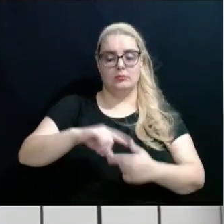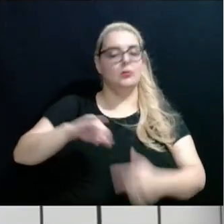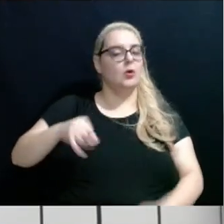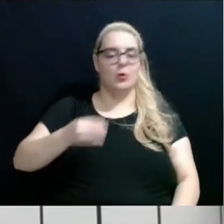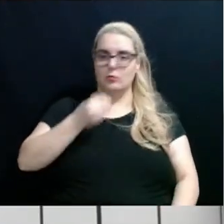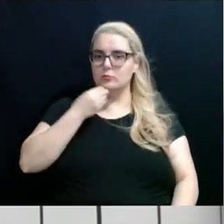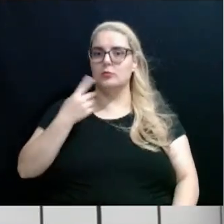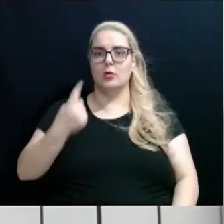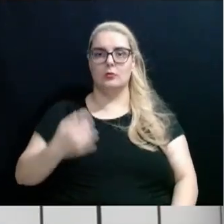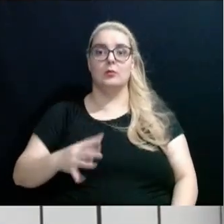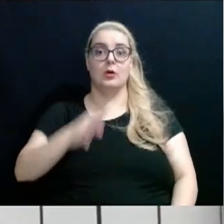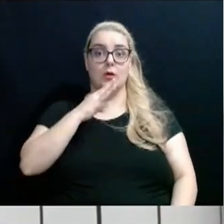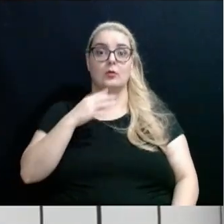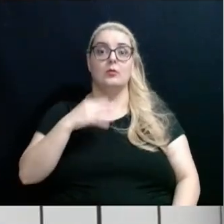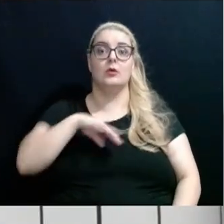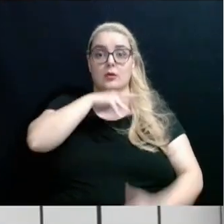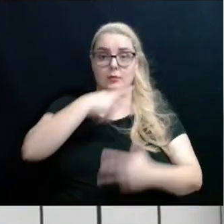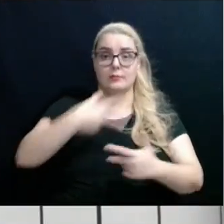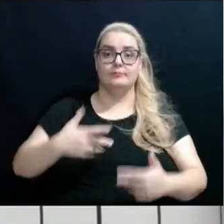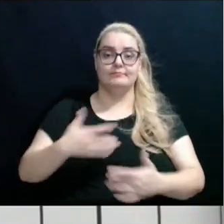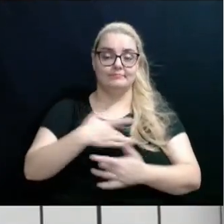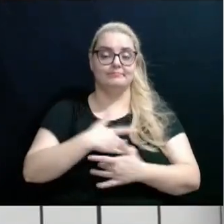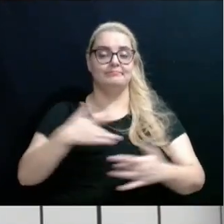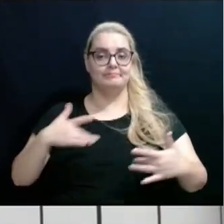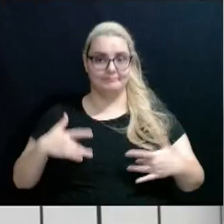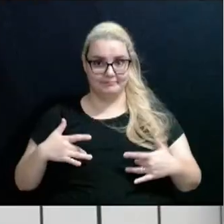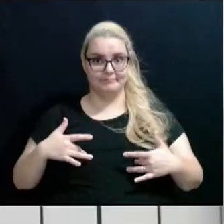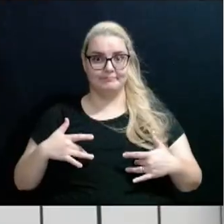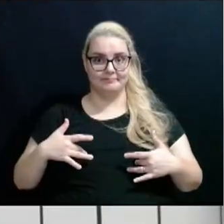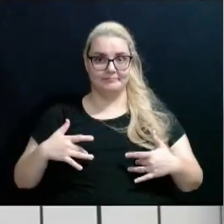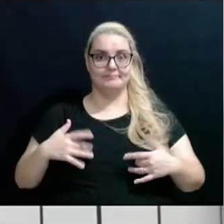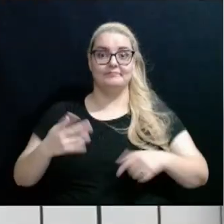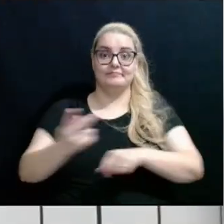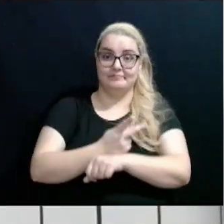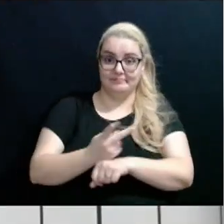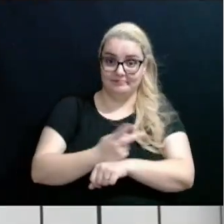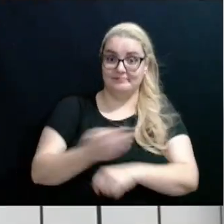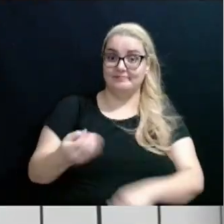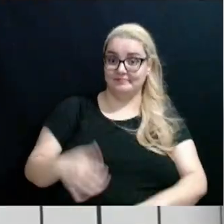os animais que estão saudáveis e em busca de um novo lar.